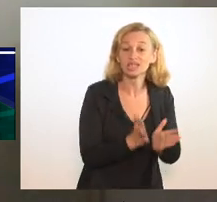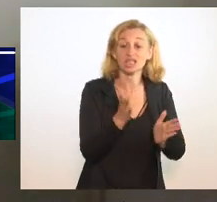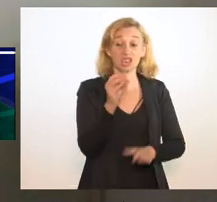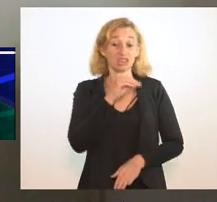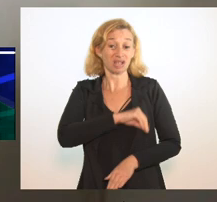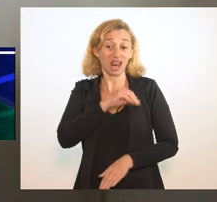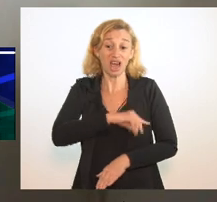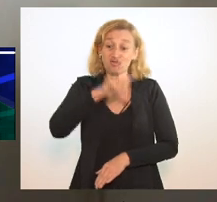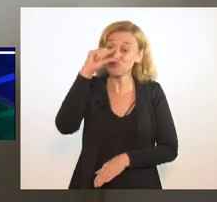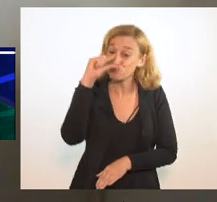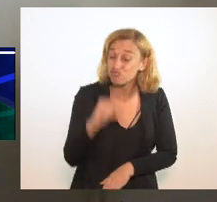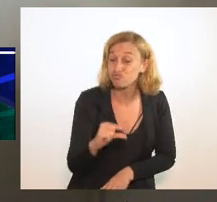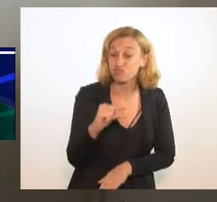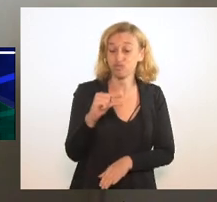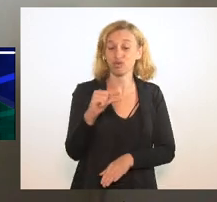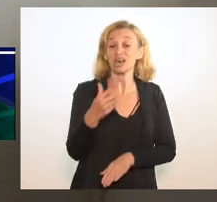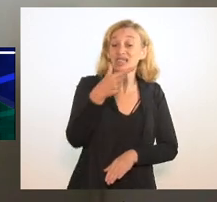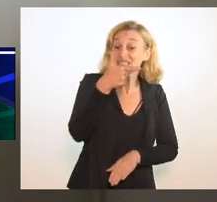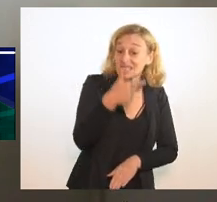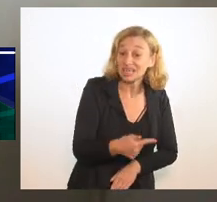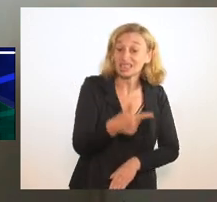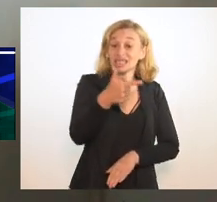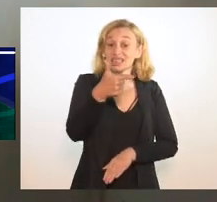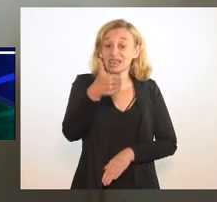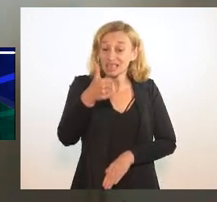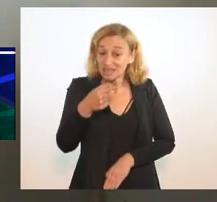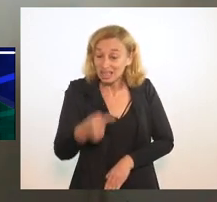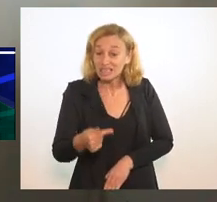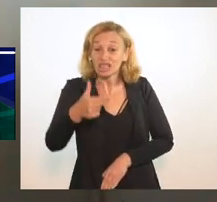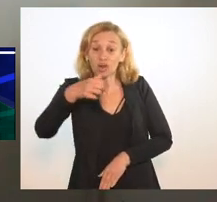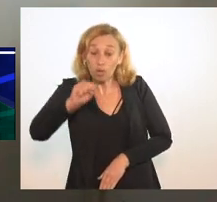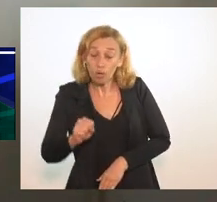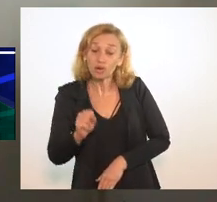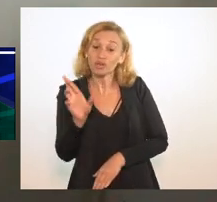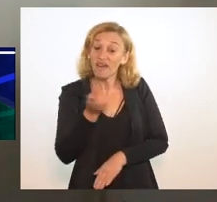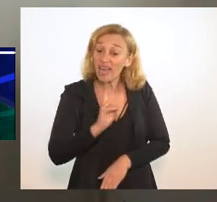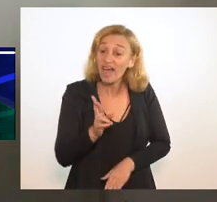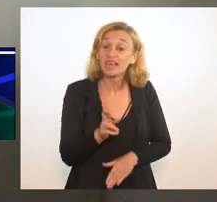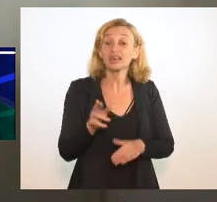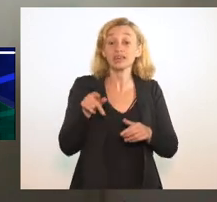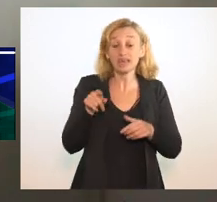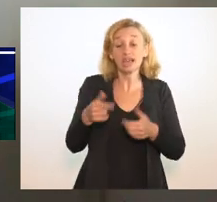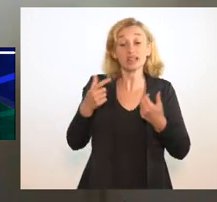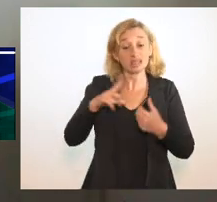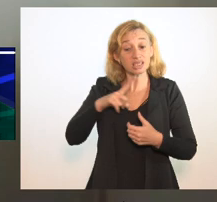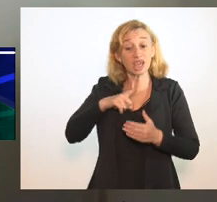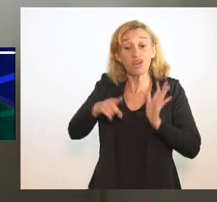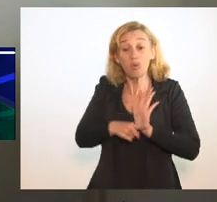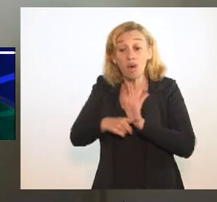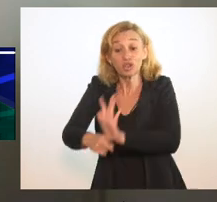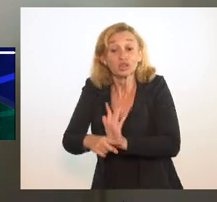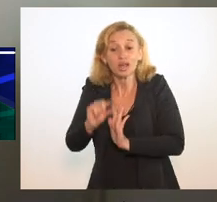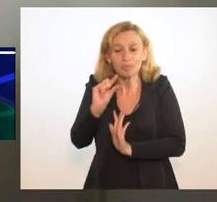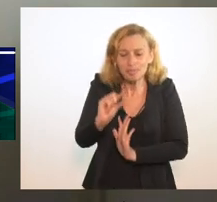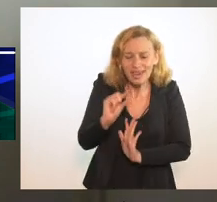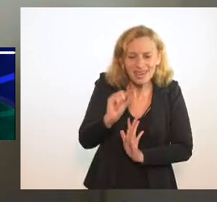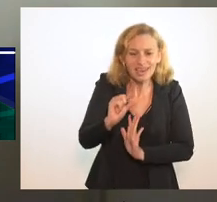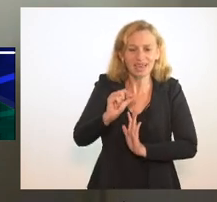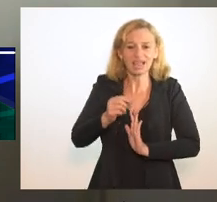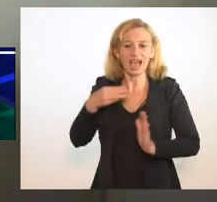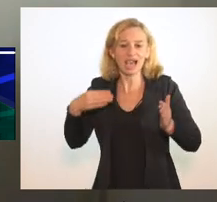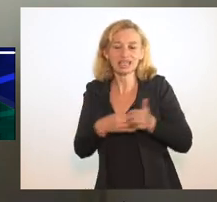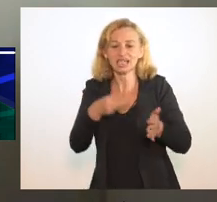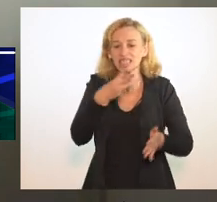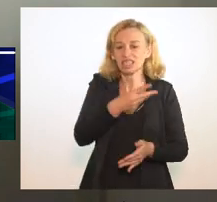familiar abaixo de R$ 178,00, para que eles tenham uma pequena ajuda até 31